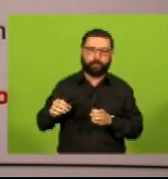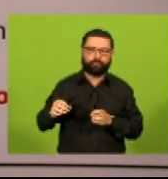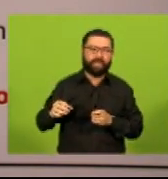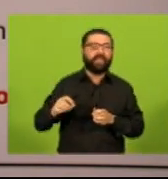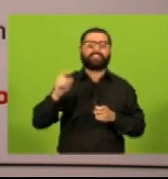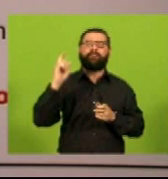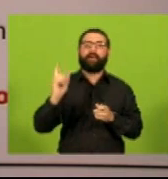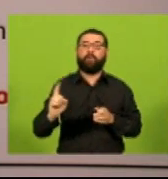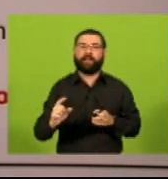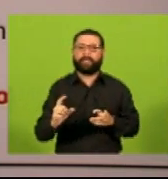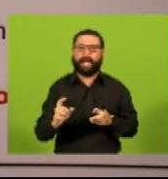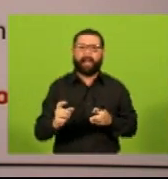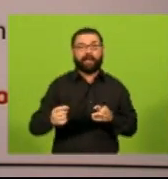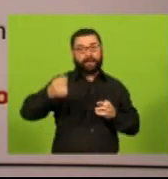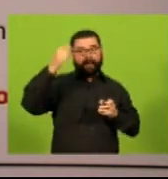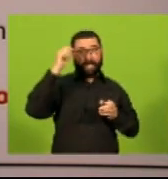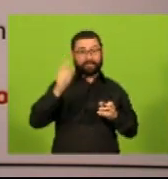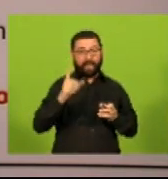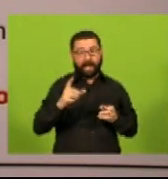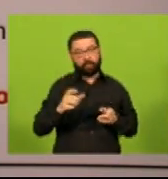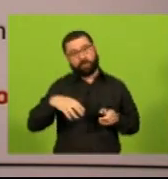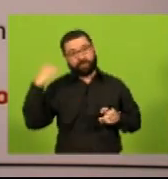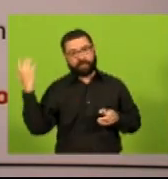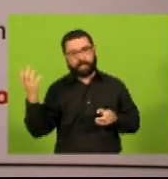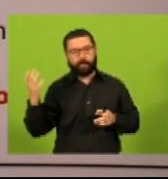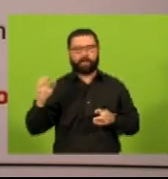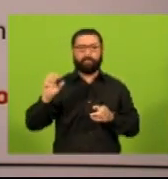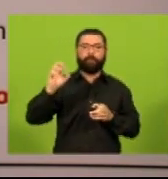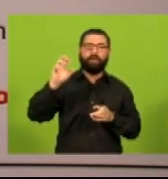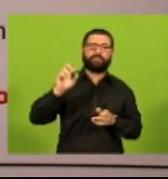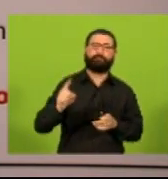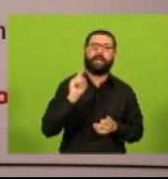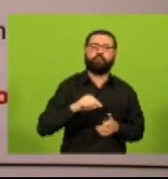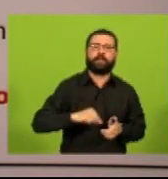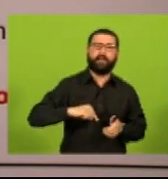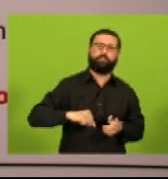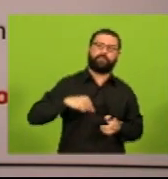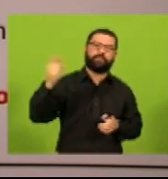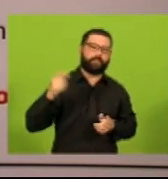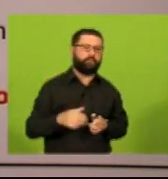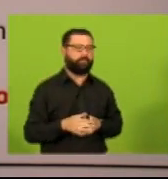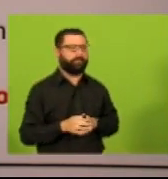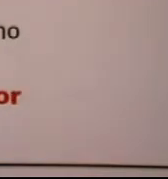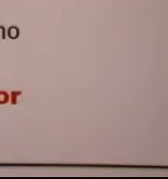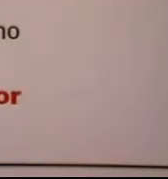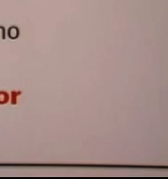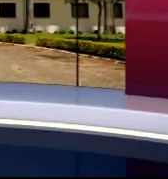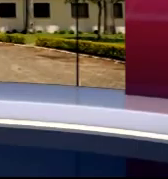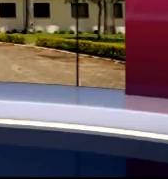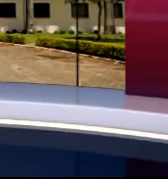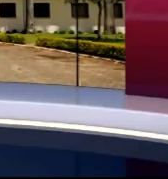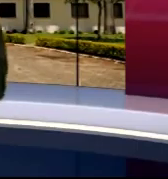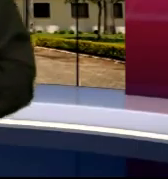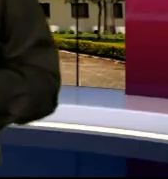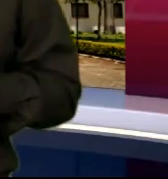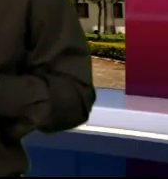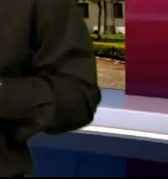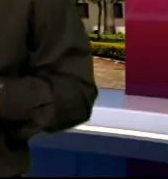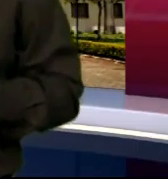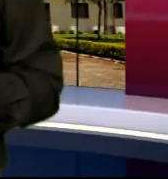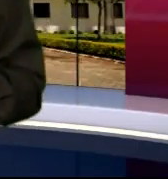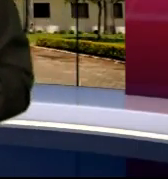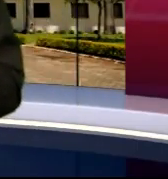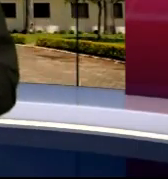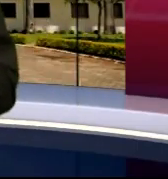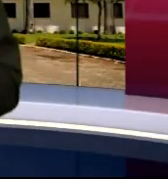do bico. Você vai coletar essa água, que vai ser a calda depois, pelo tempo que você cronometrou. E aí vai fazer a continha que